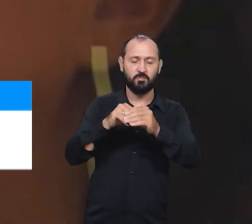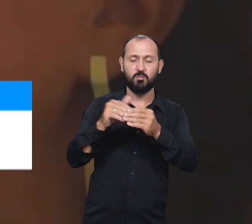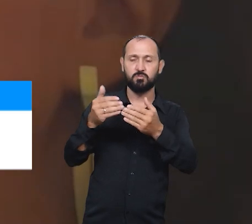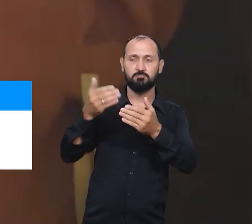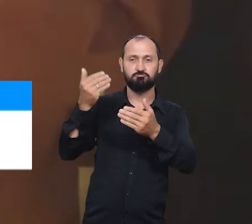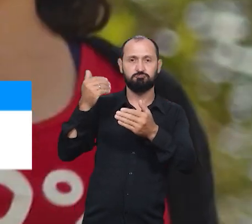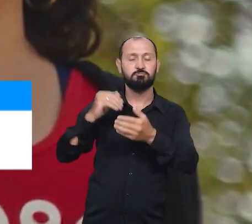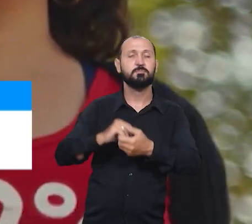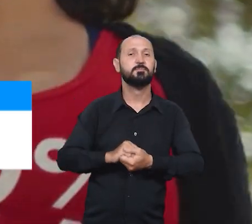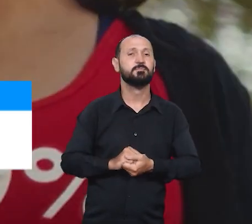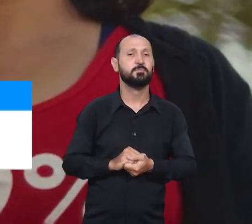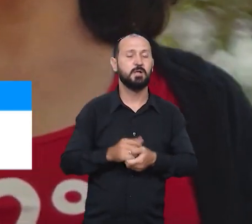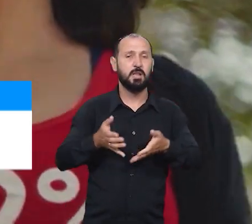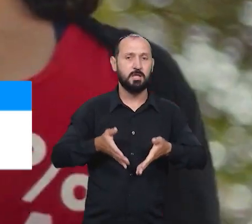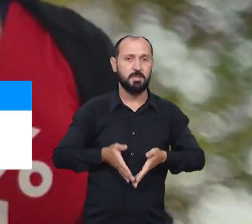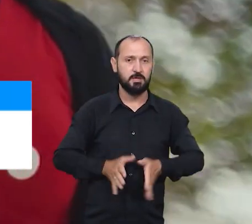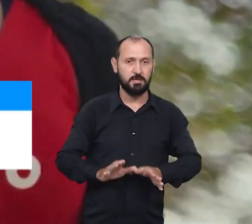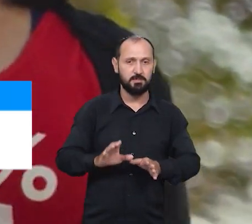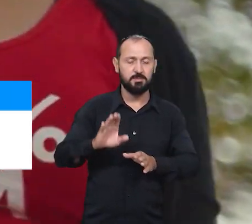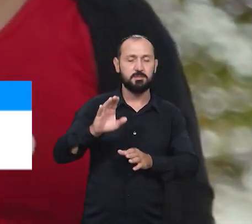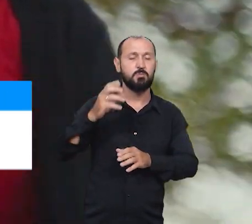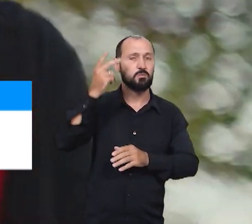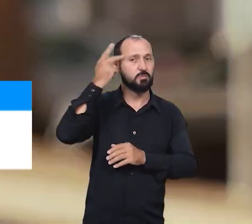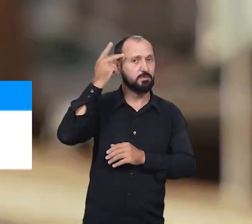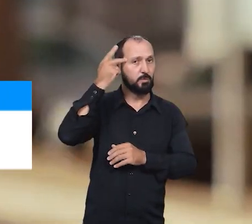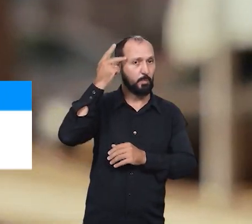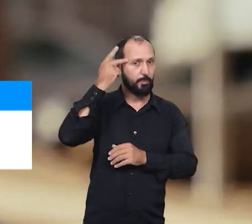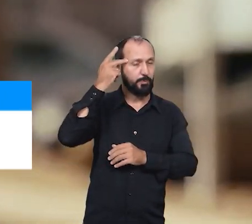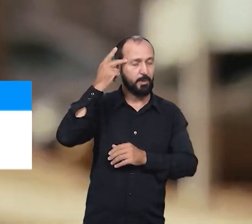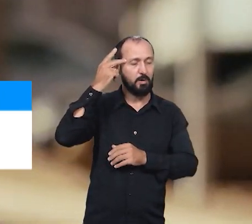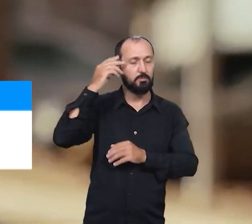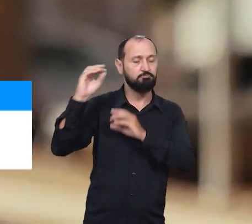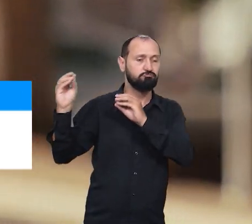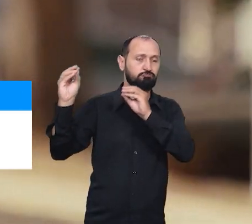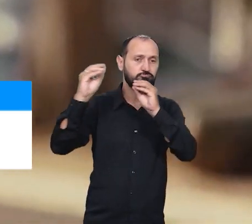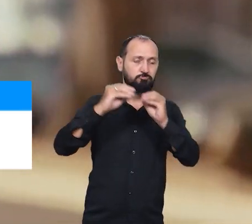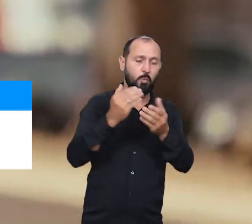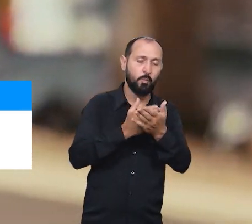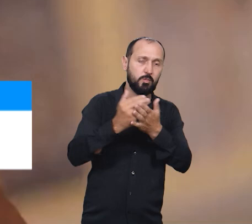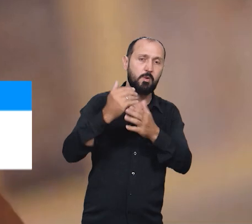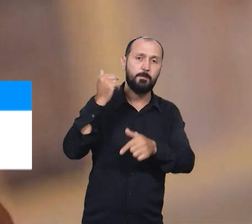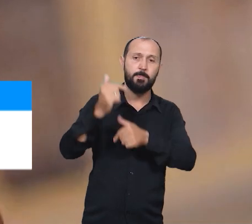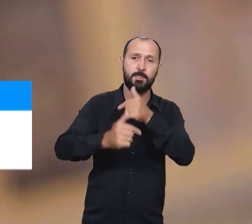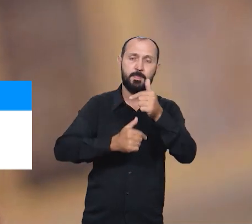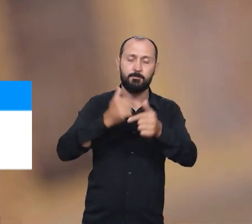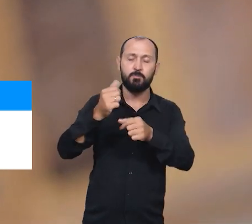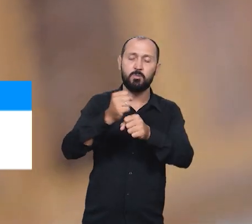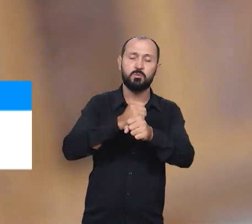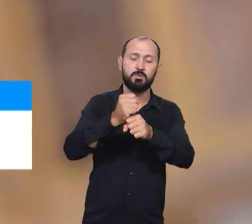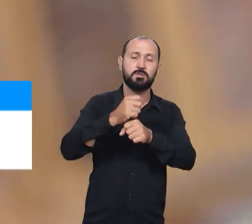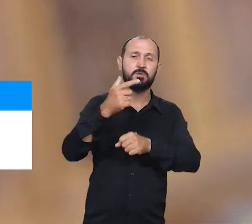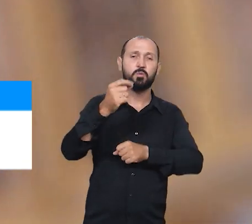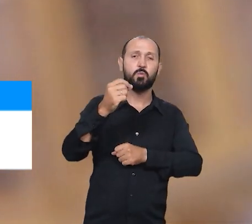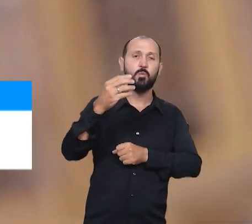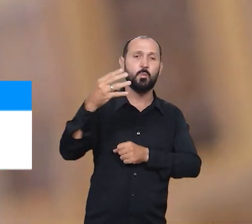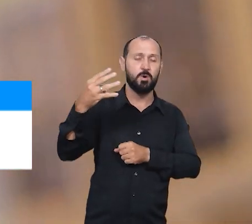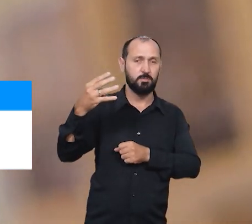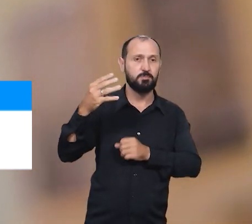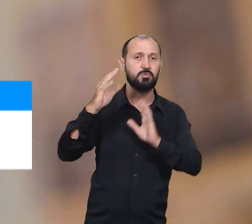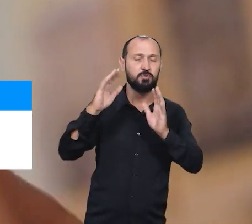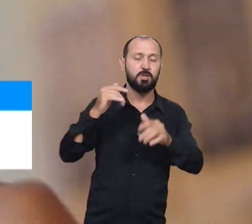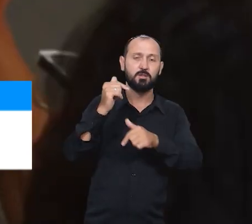9.767 votos nas últimas eleições. Nascida em São Bernardo do Campo, em São Paulo, iniciou sua trajetória